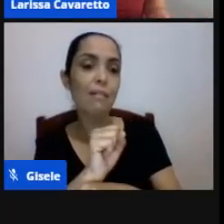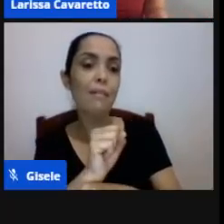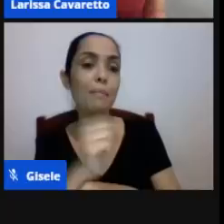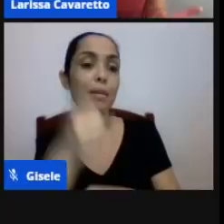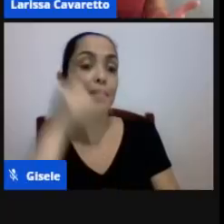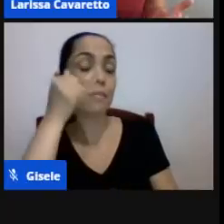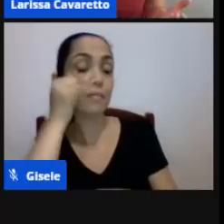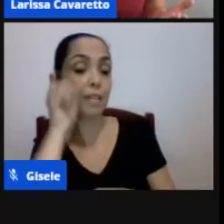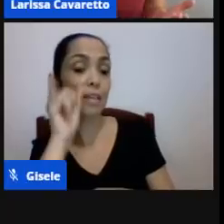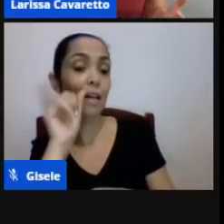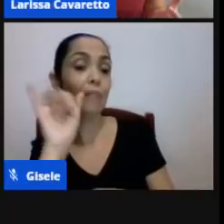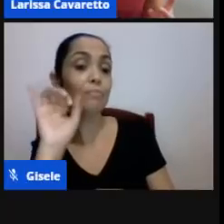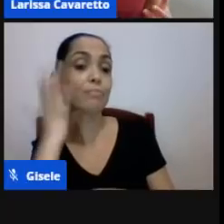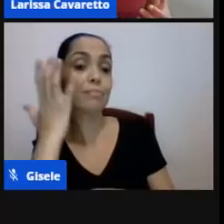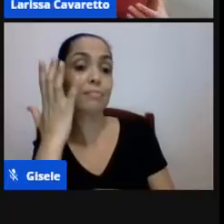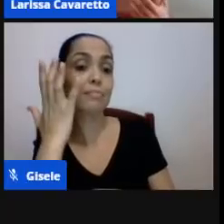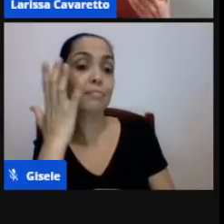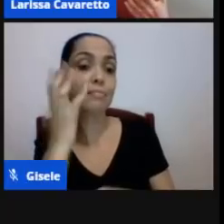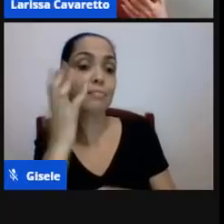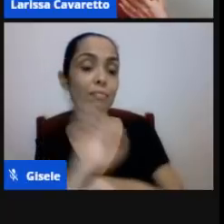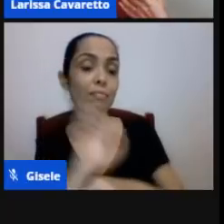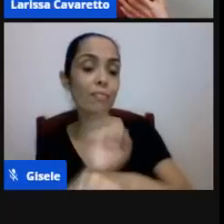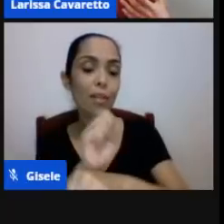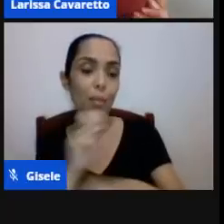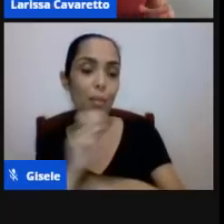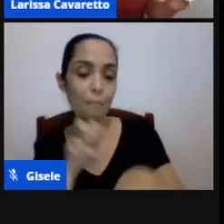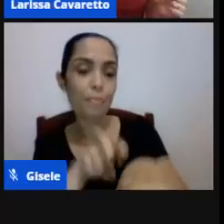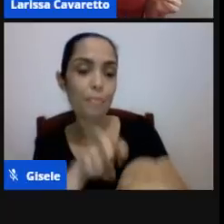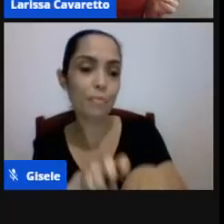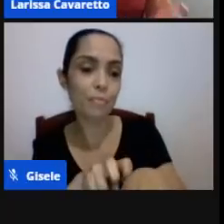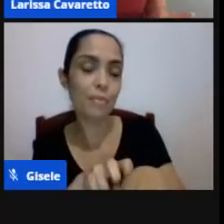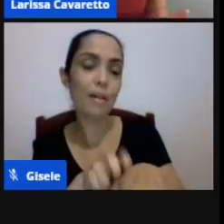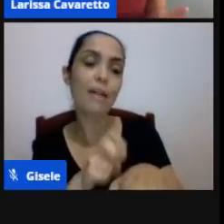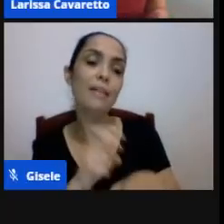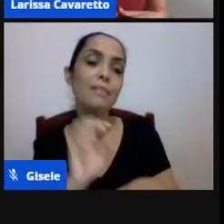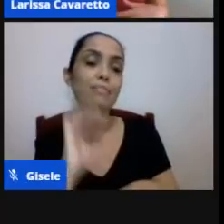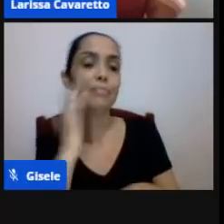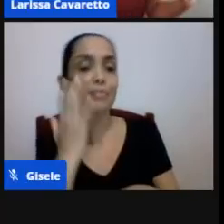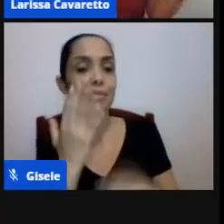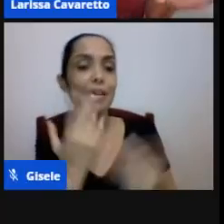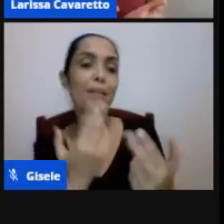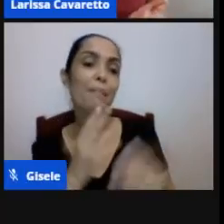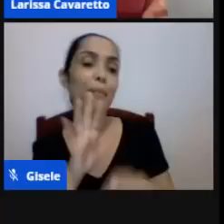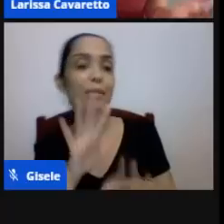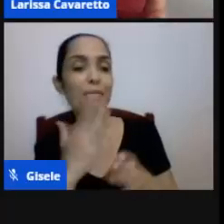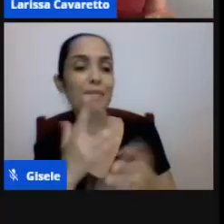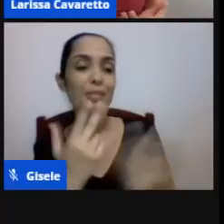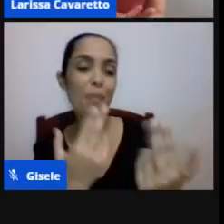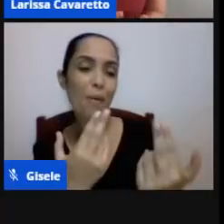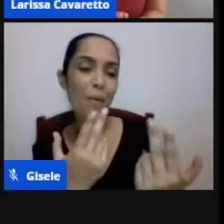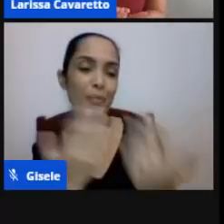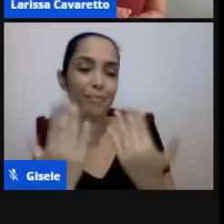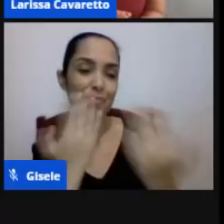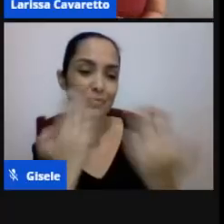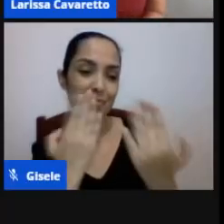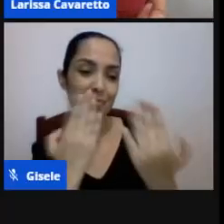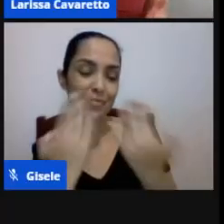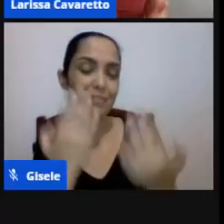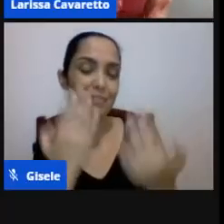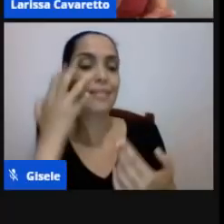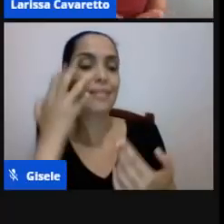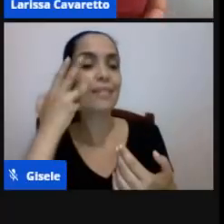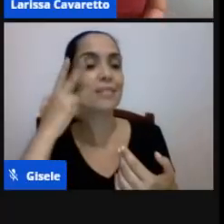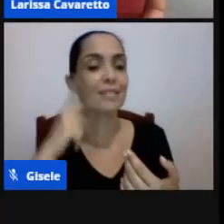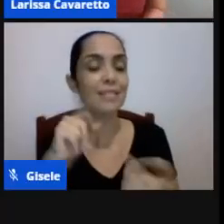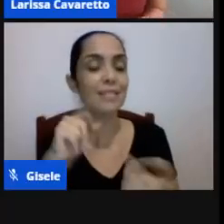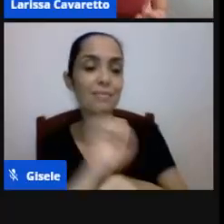pode ser que venha um carro atrás e bata em você. Então vamos dizer que a criança é esse carro que vem atrás e bate em você. Mas